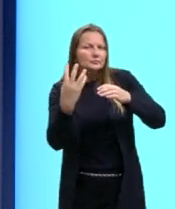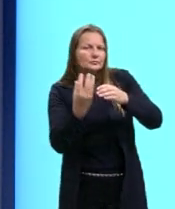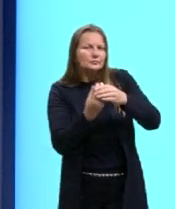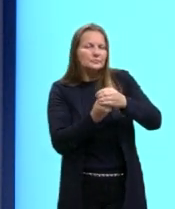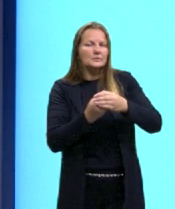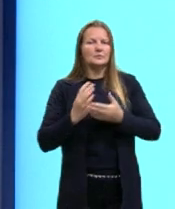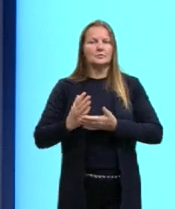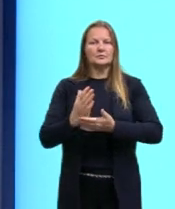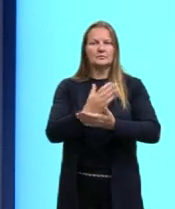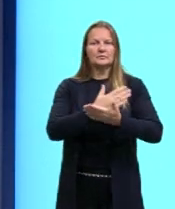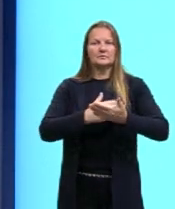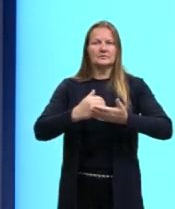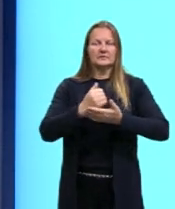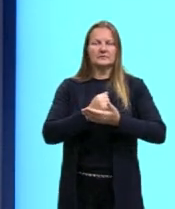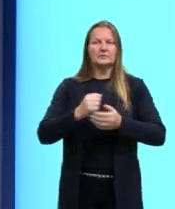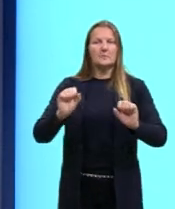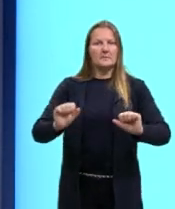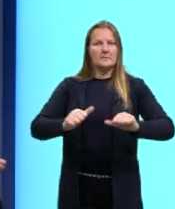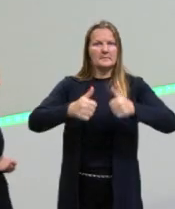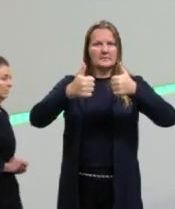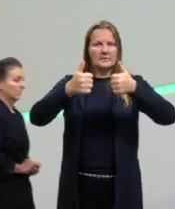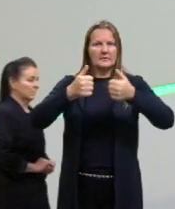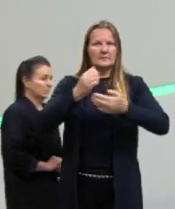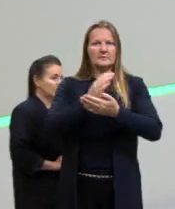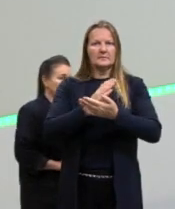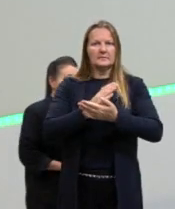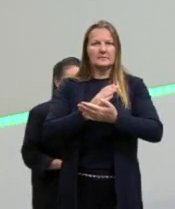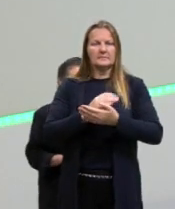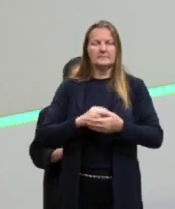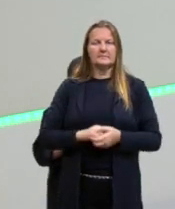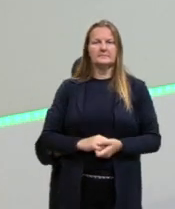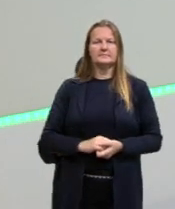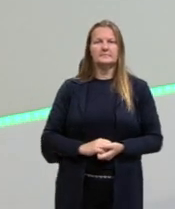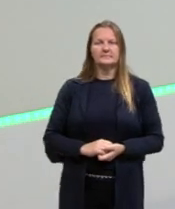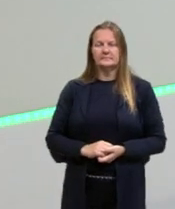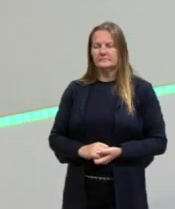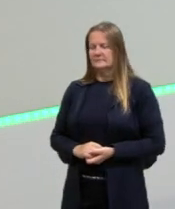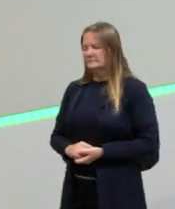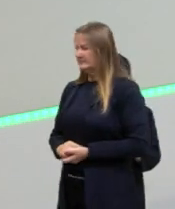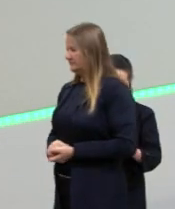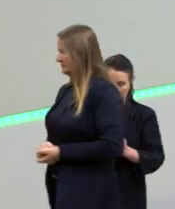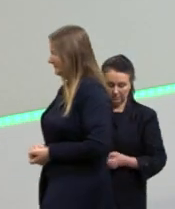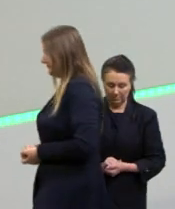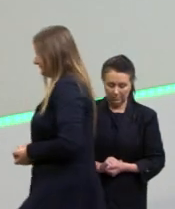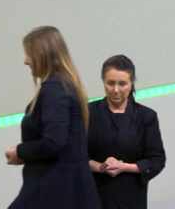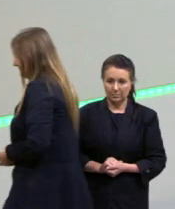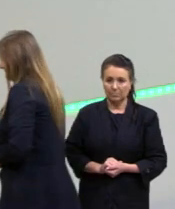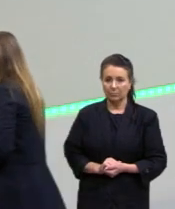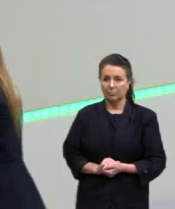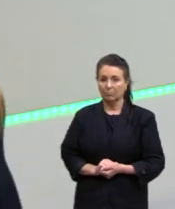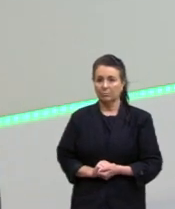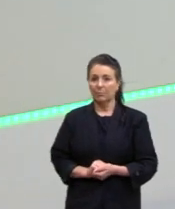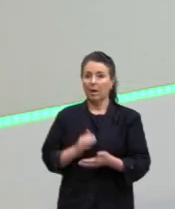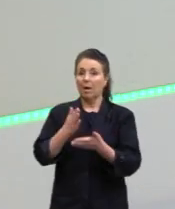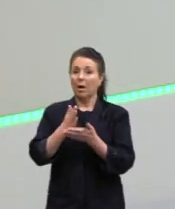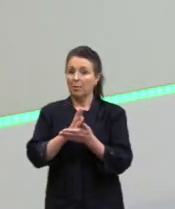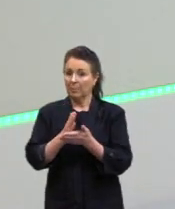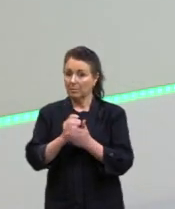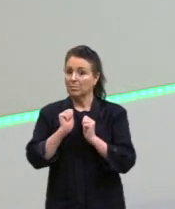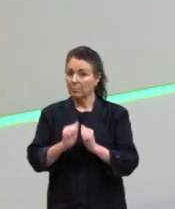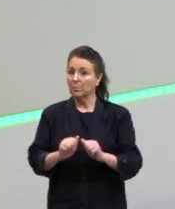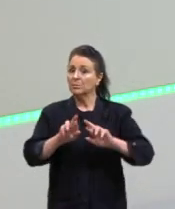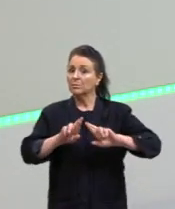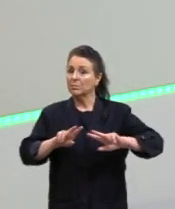dados né do que a média porque a média pode destoar muito dos dados restantes então